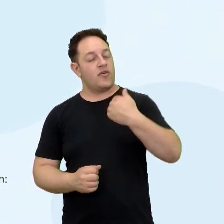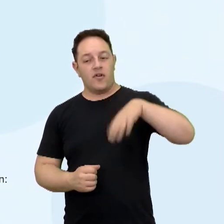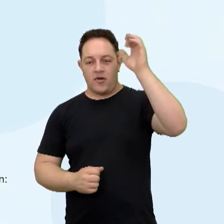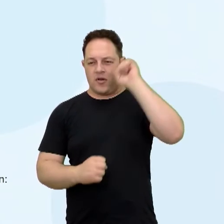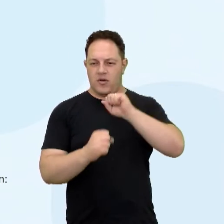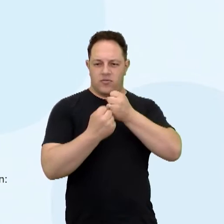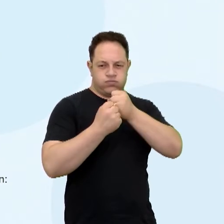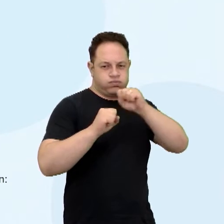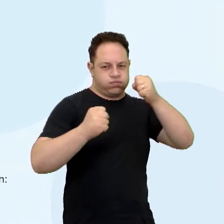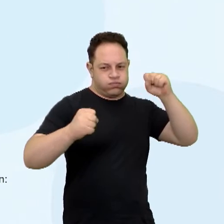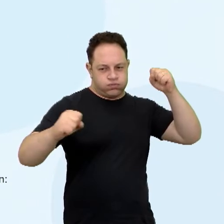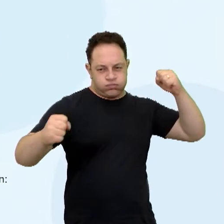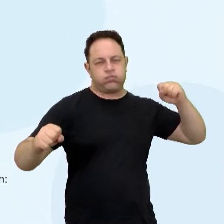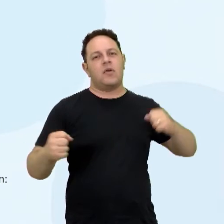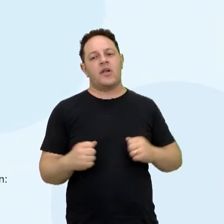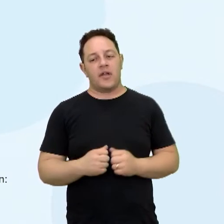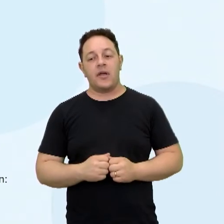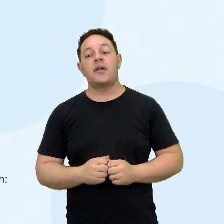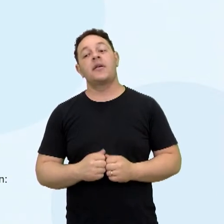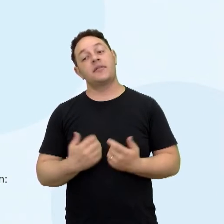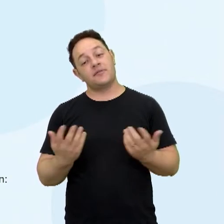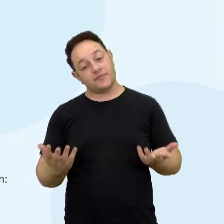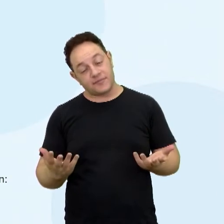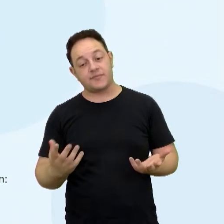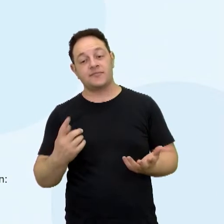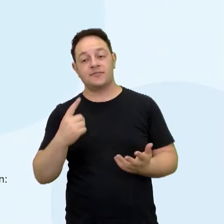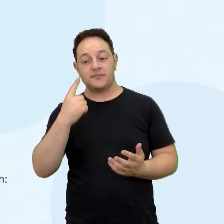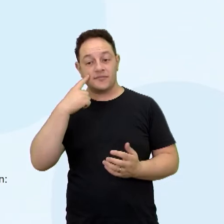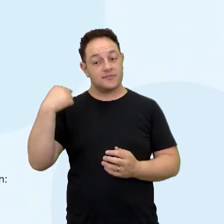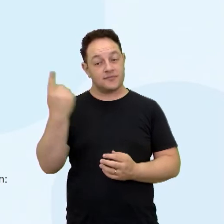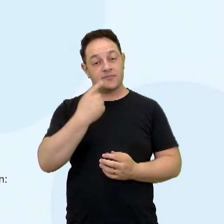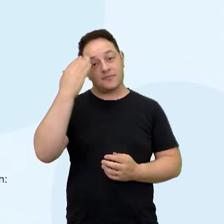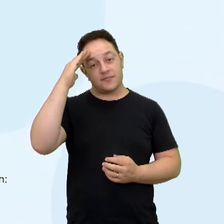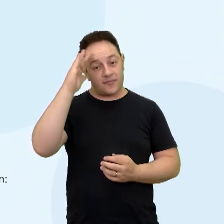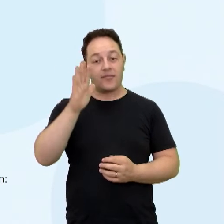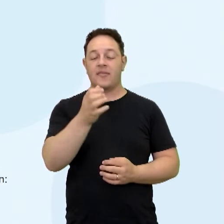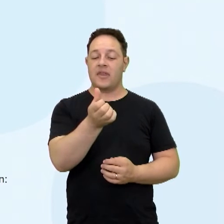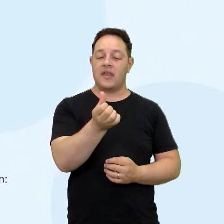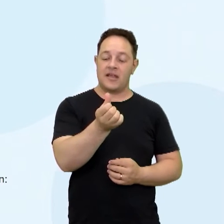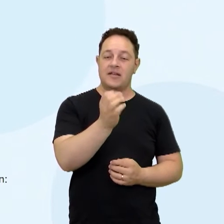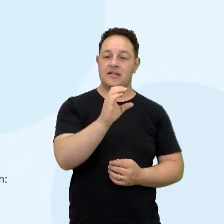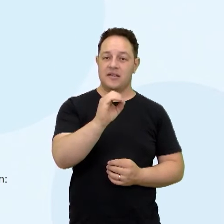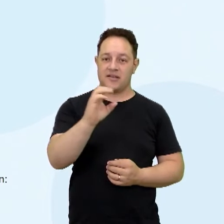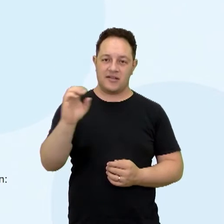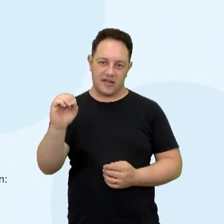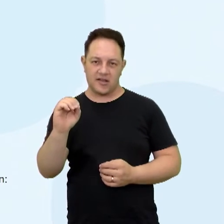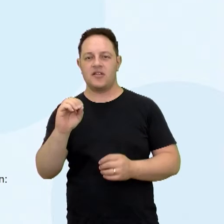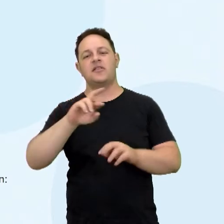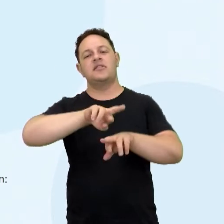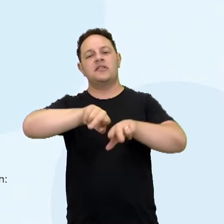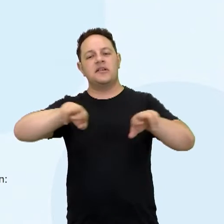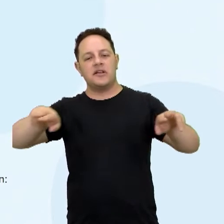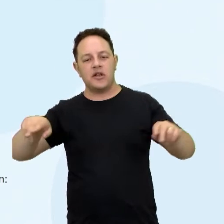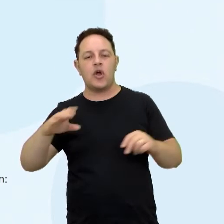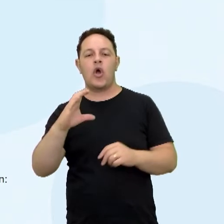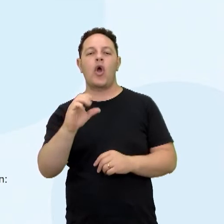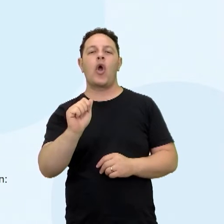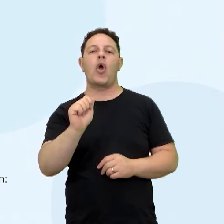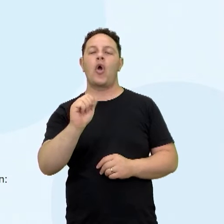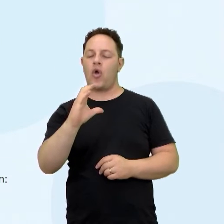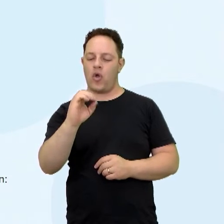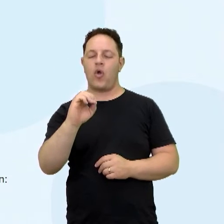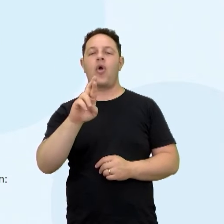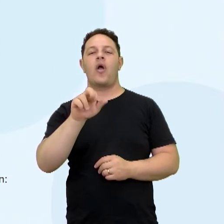sua dimensão, né, e entendendo que são aí 600 tipos de corais duros e macios, abrigando aí